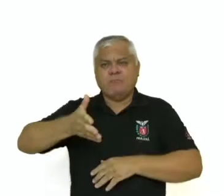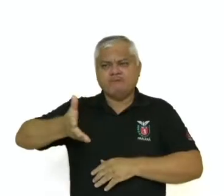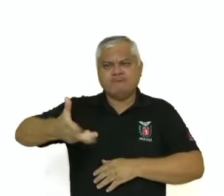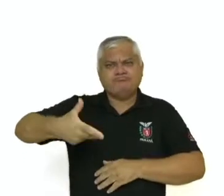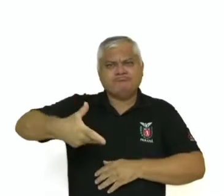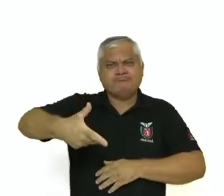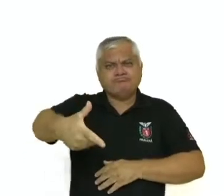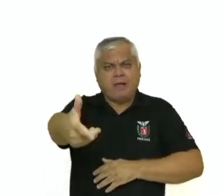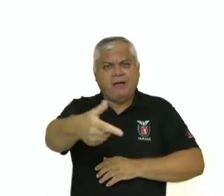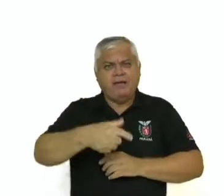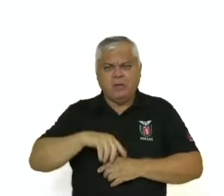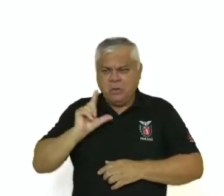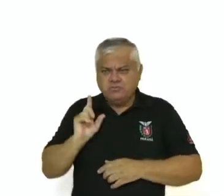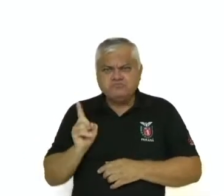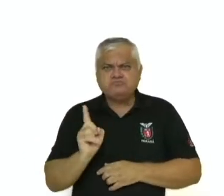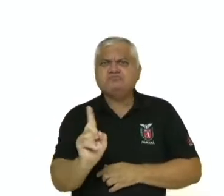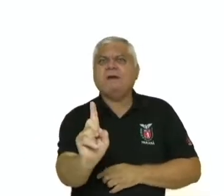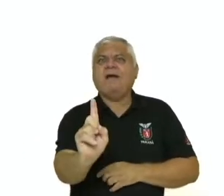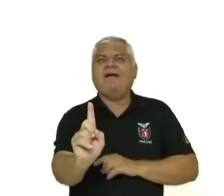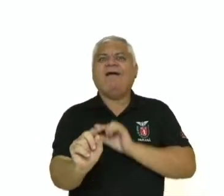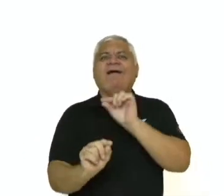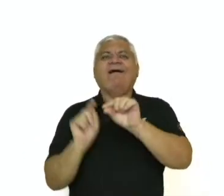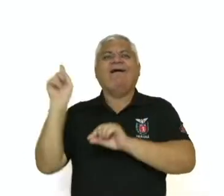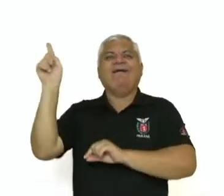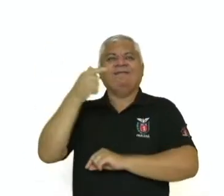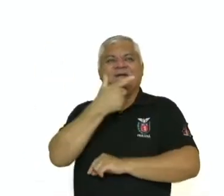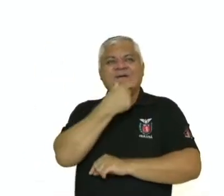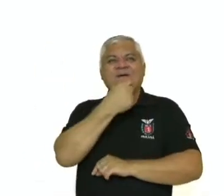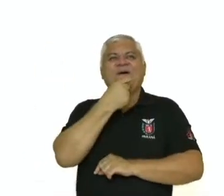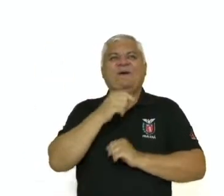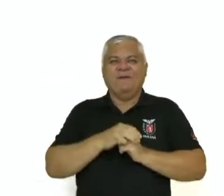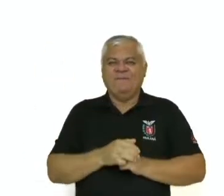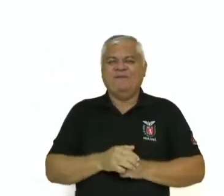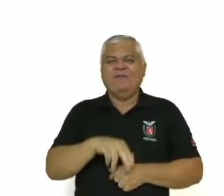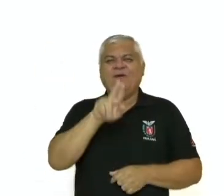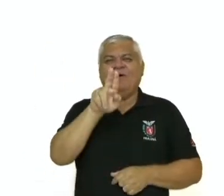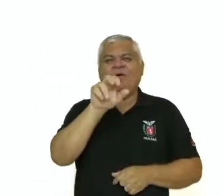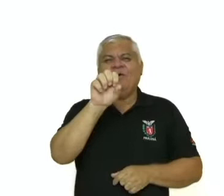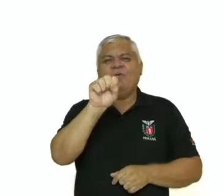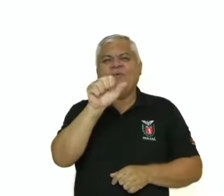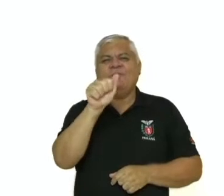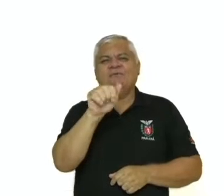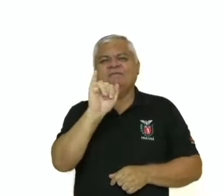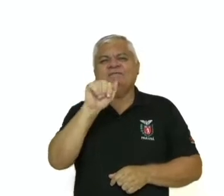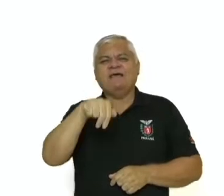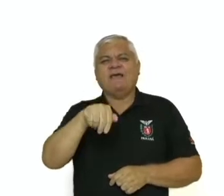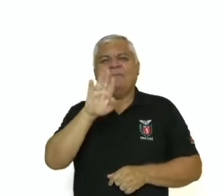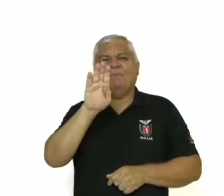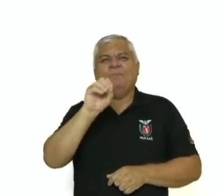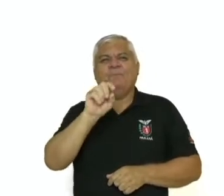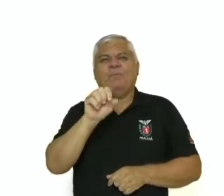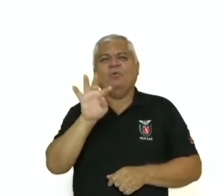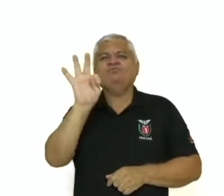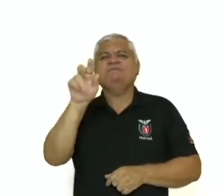em 2009, o jamaicano Usain Bolt quebrou o recorde mundial dos 100 metros rasos com a marca